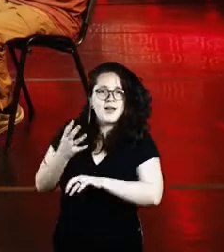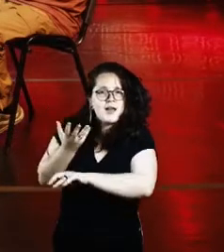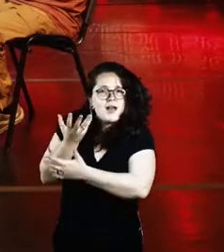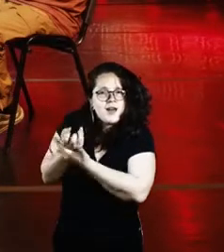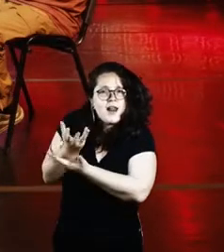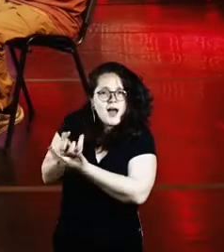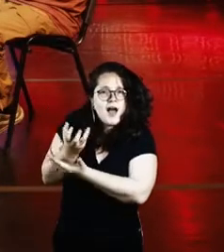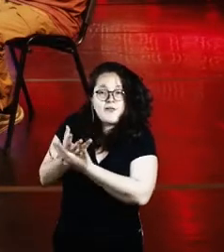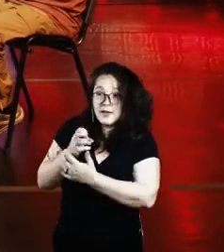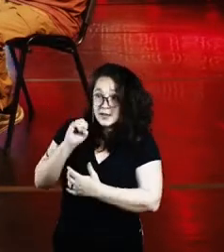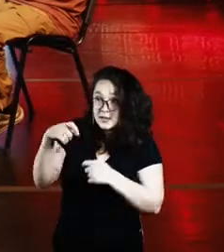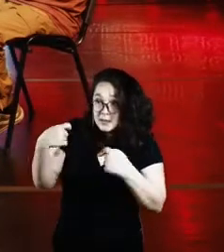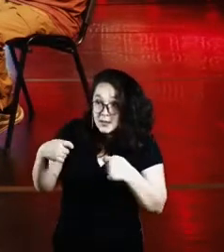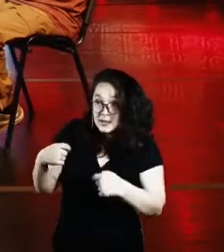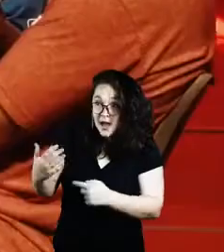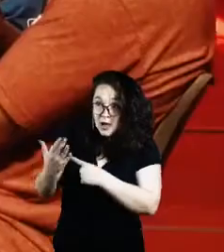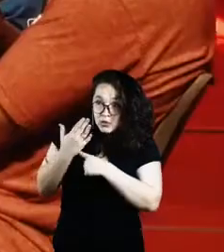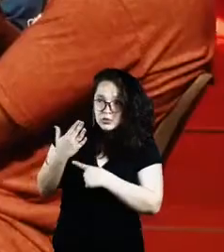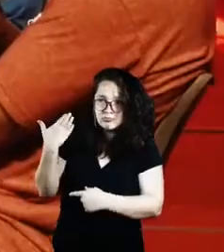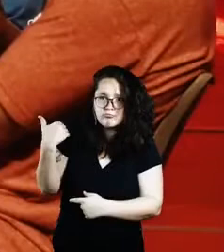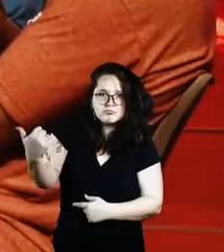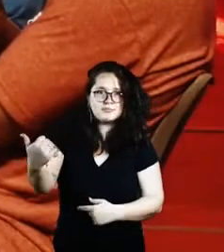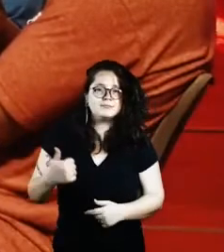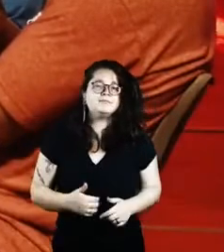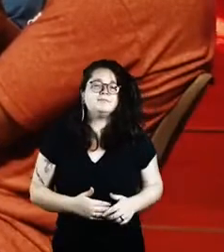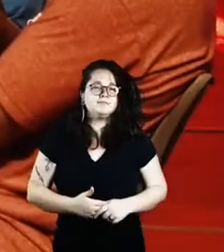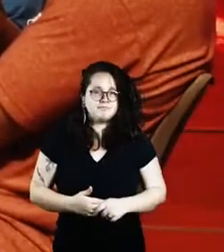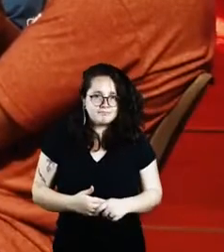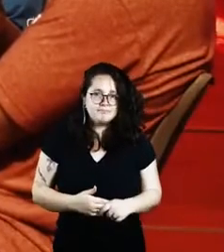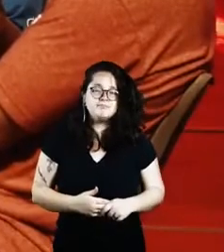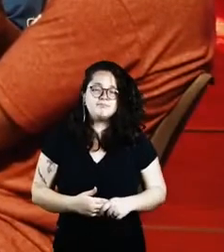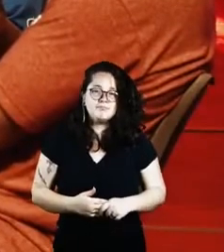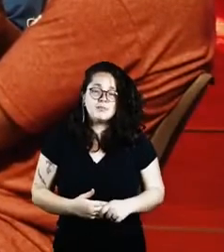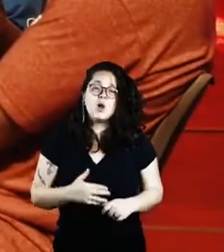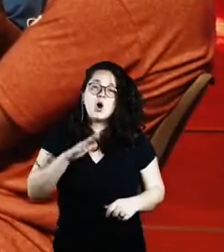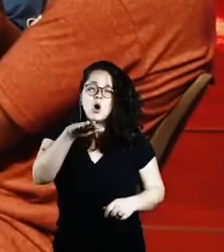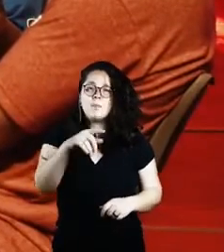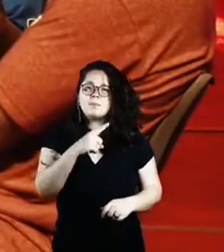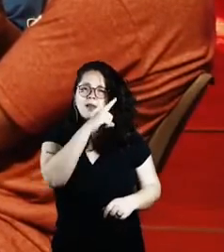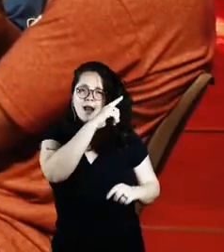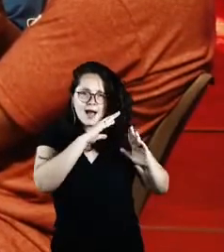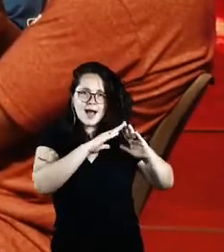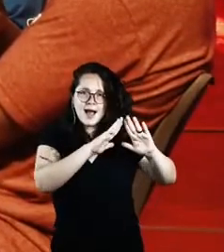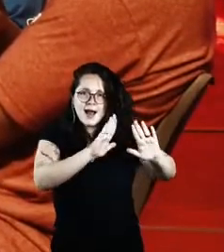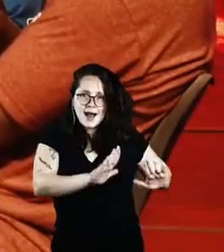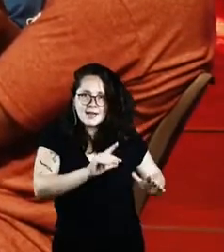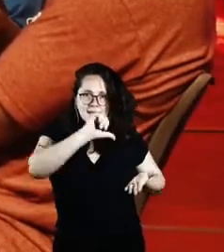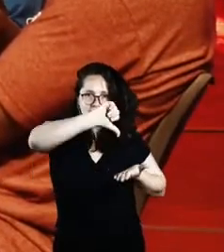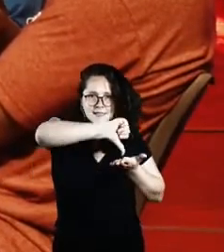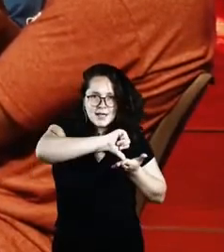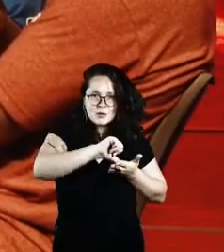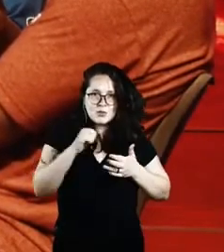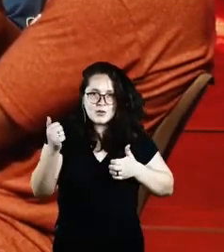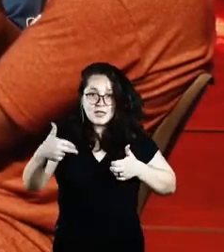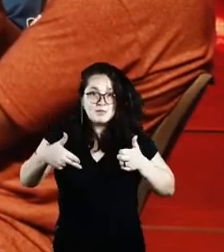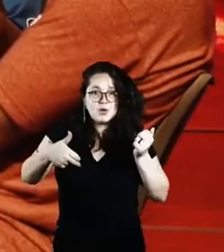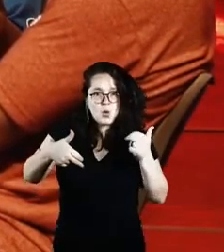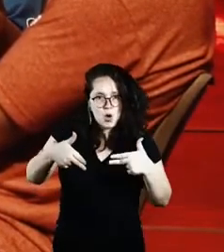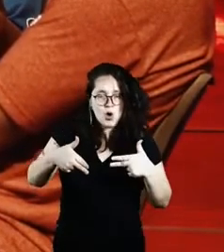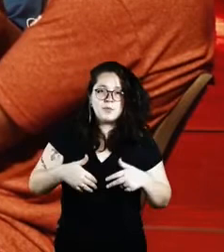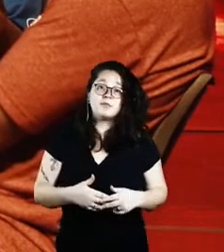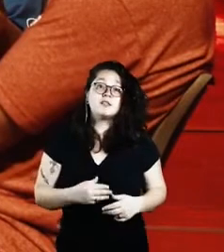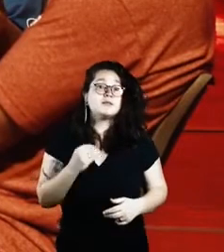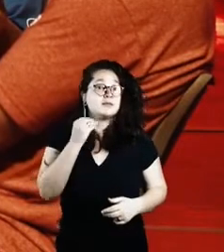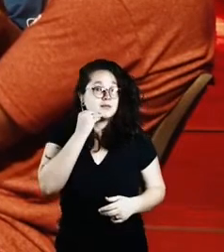te ajuda mais Giba, ainda. Na casa de hip hop do centro, estamos tentando conectar